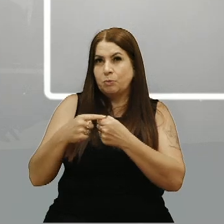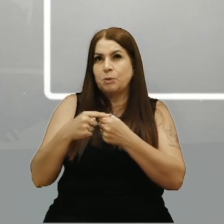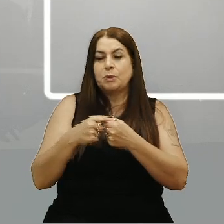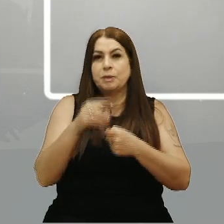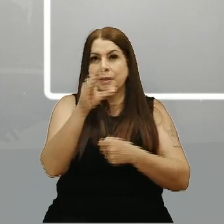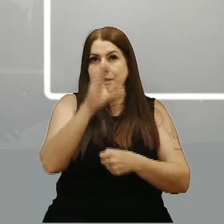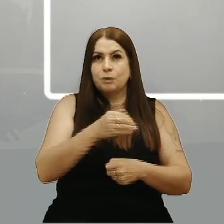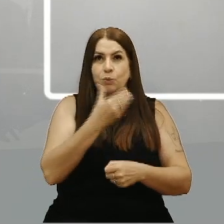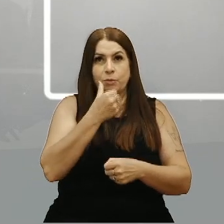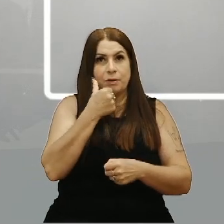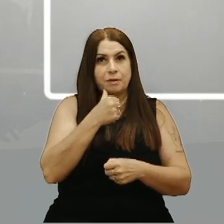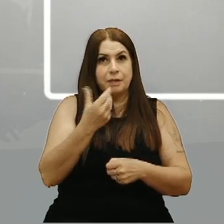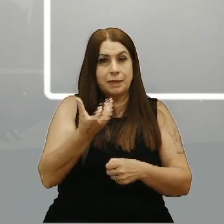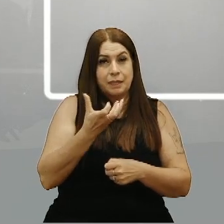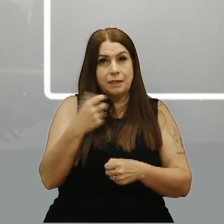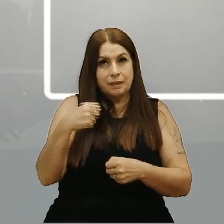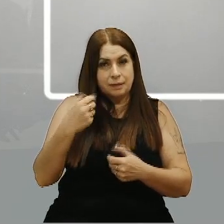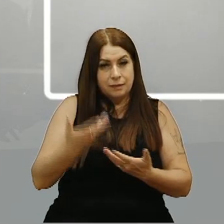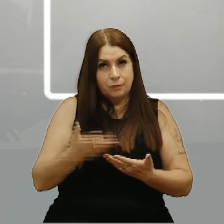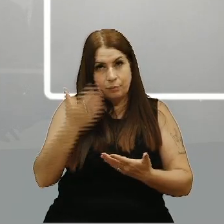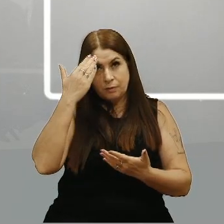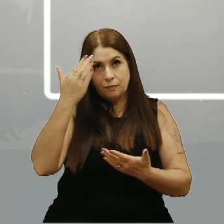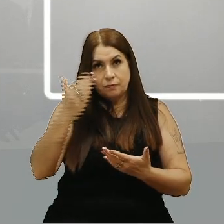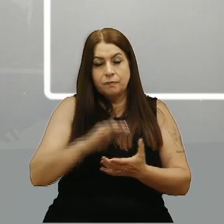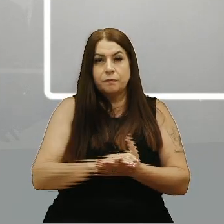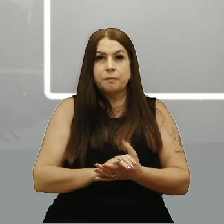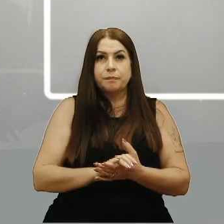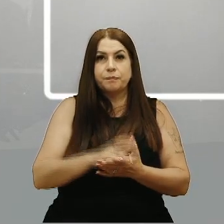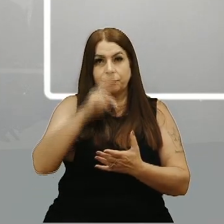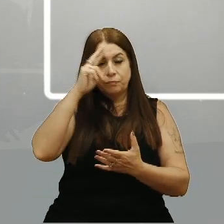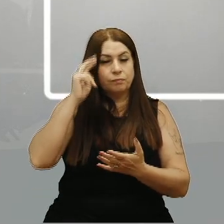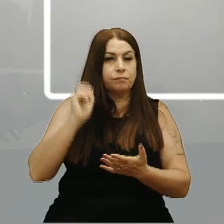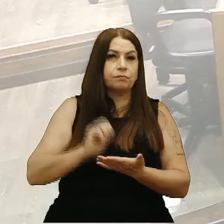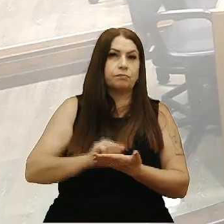que o cidadão e a cidadã caxiense necessitam. O Obrigada. senador Rafael Bueno pede a palavra, presidente. Obrigado.